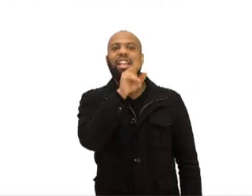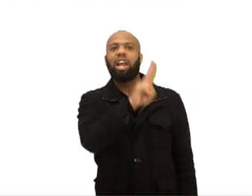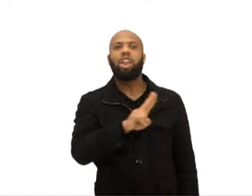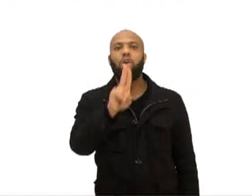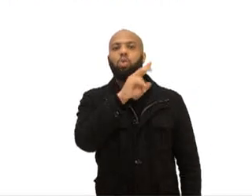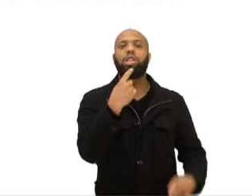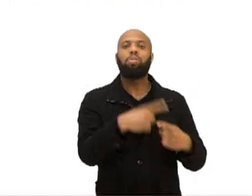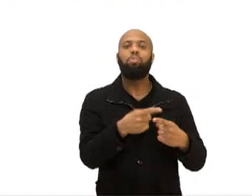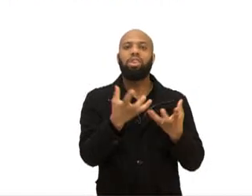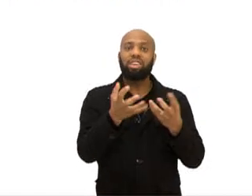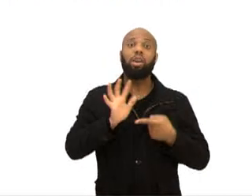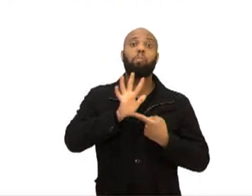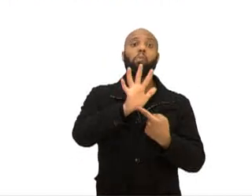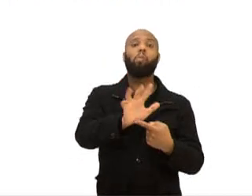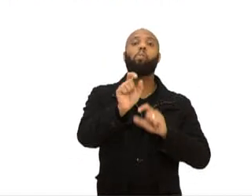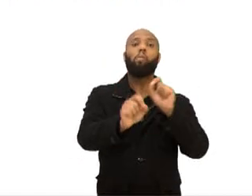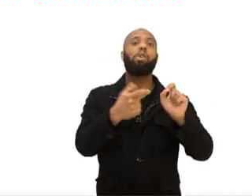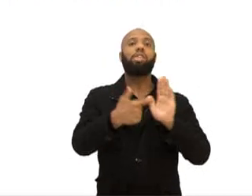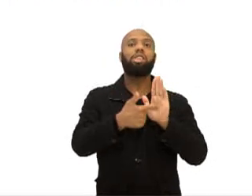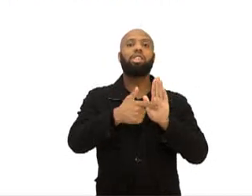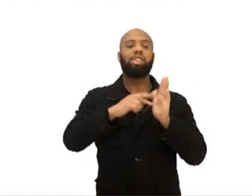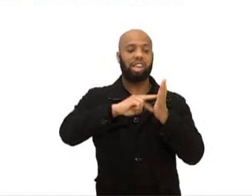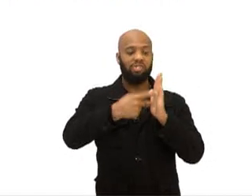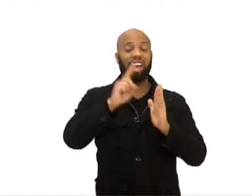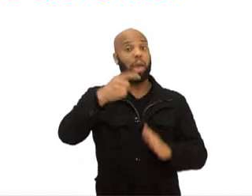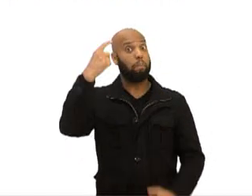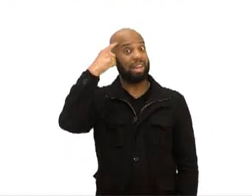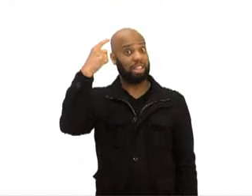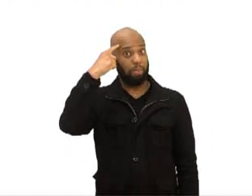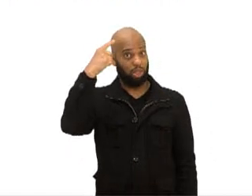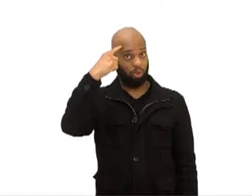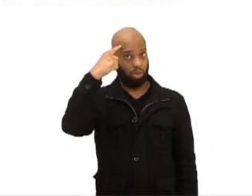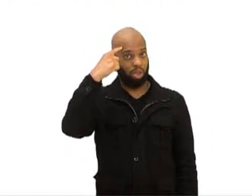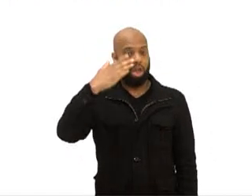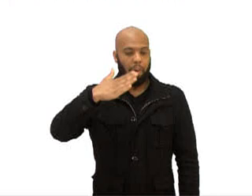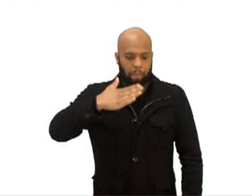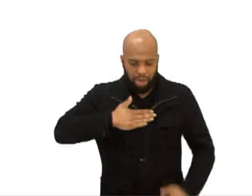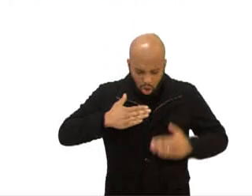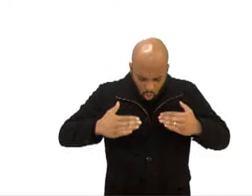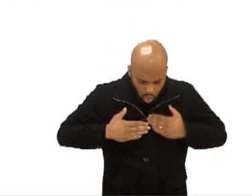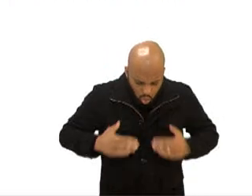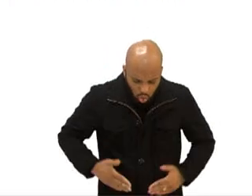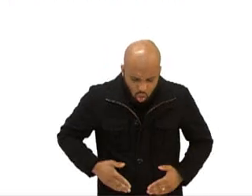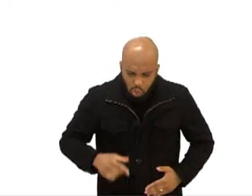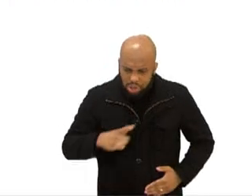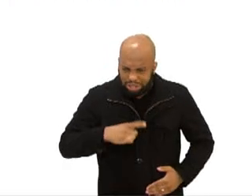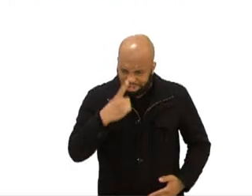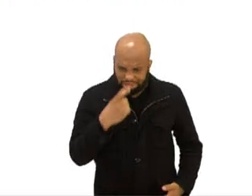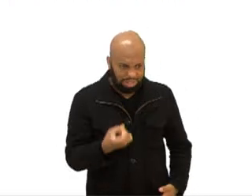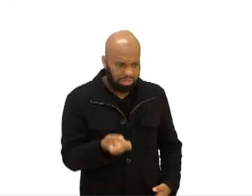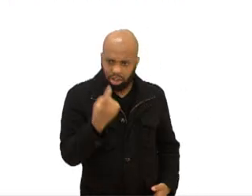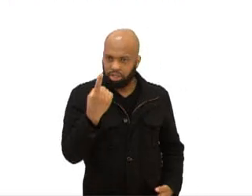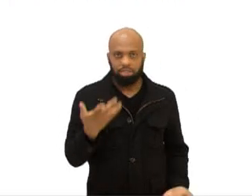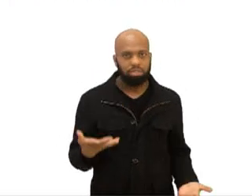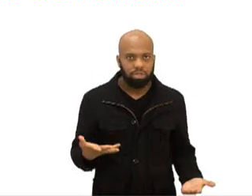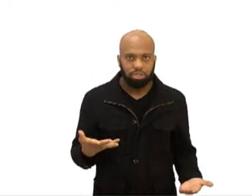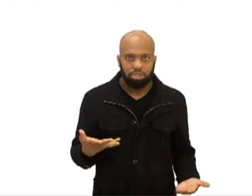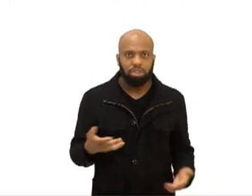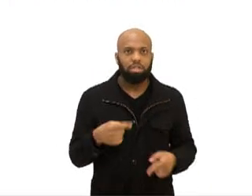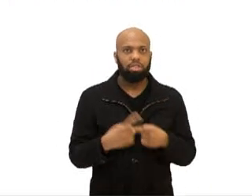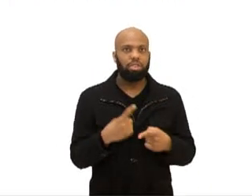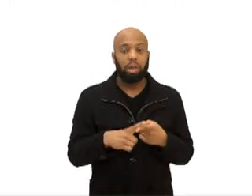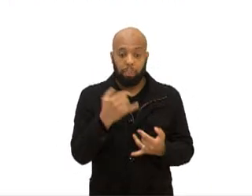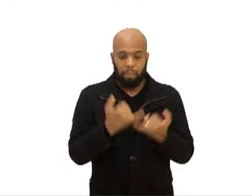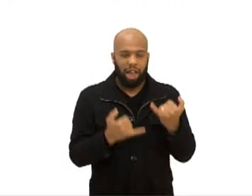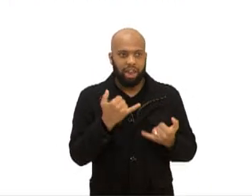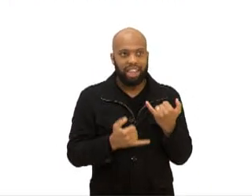para demonstrar que se trata de um pensamento. Então, ó, meu cadáver vai ter um cheiro ótimo. Então, parece